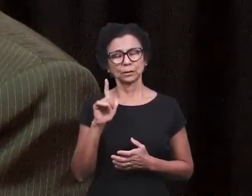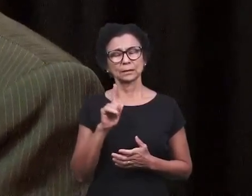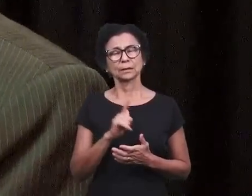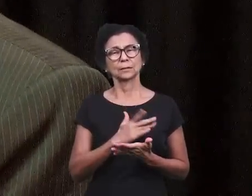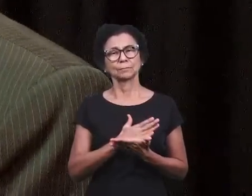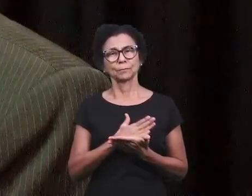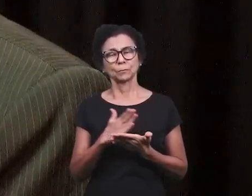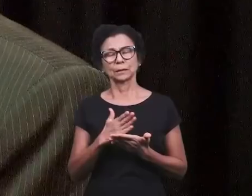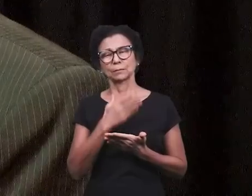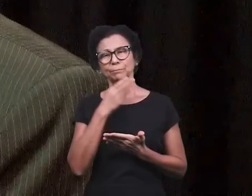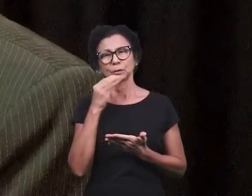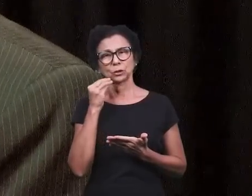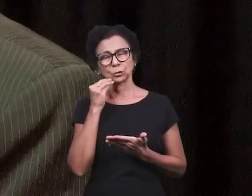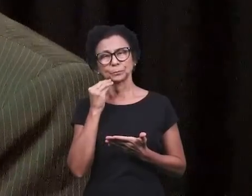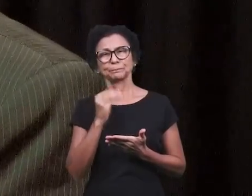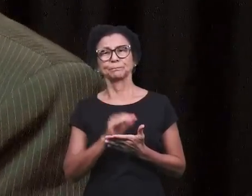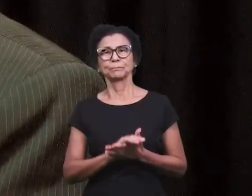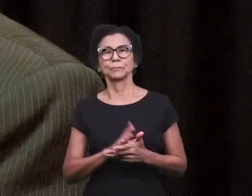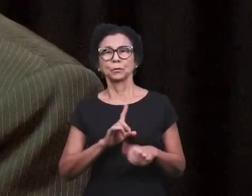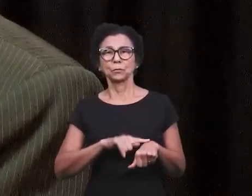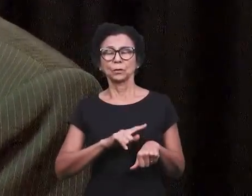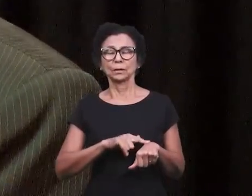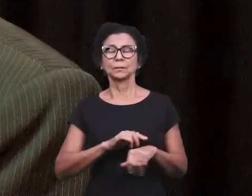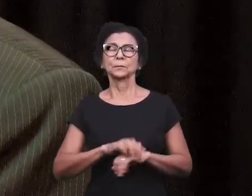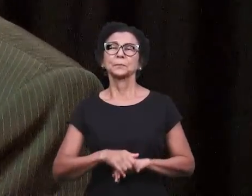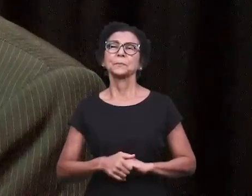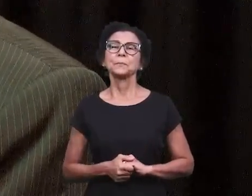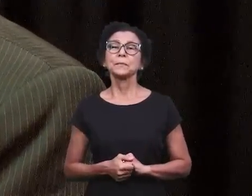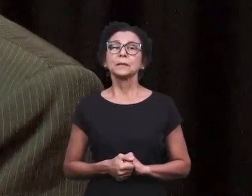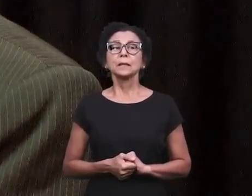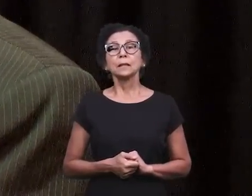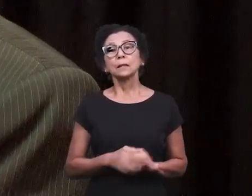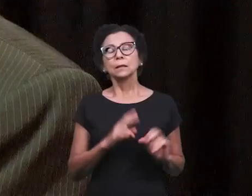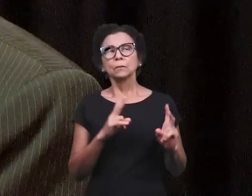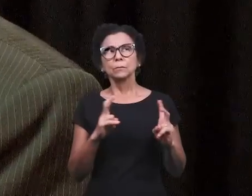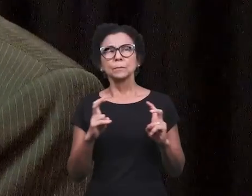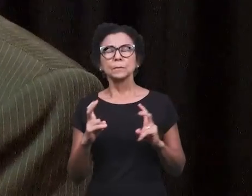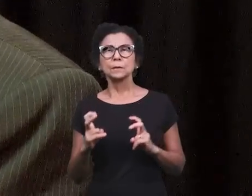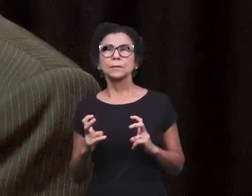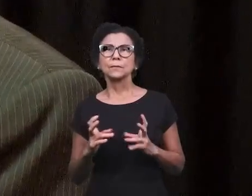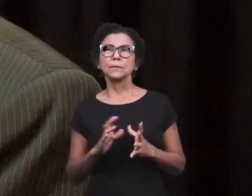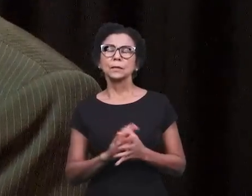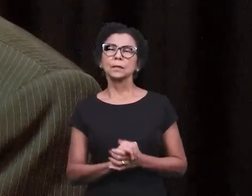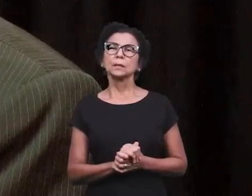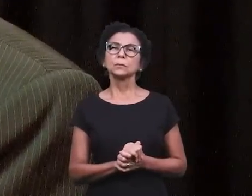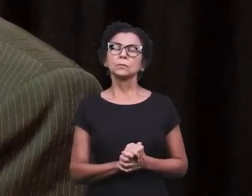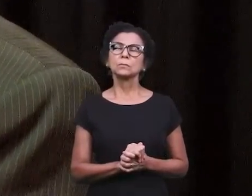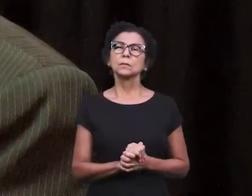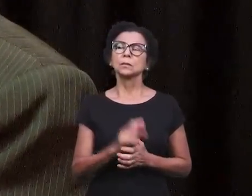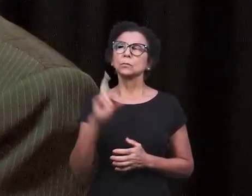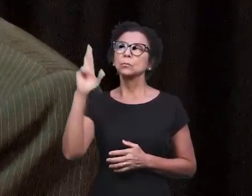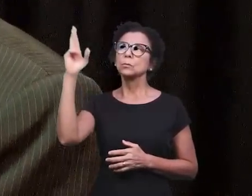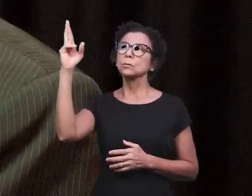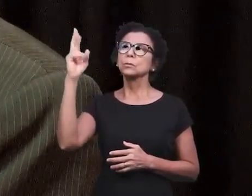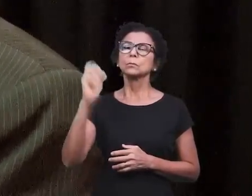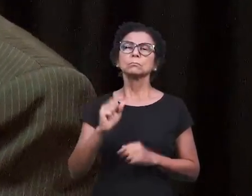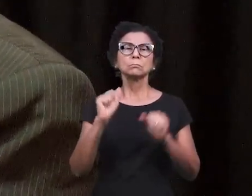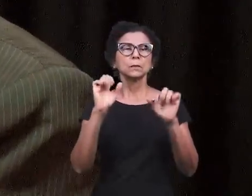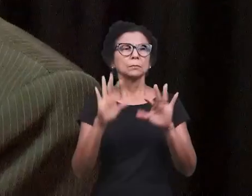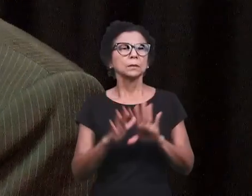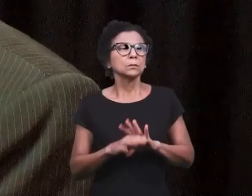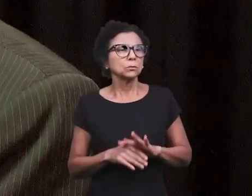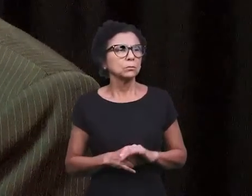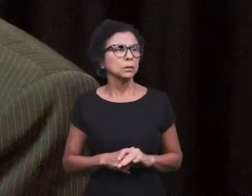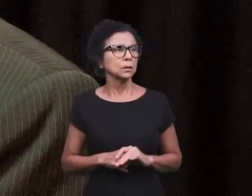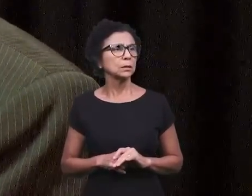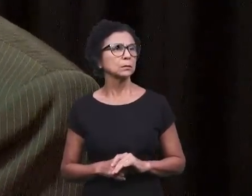experiências com os jejuns que eu fui vendo que as portas elas iam sendo abertas no